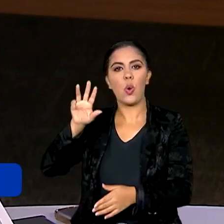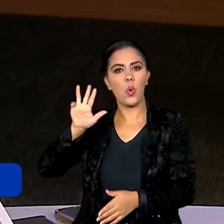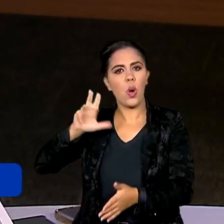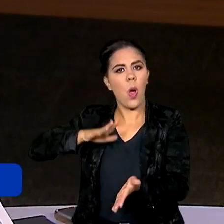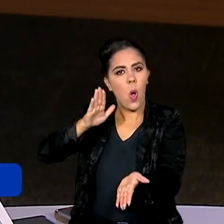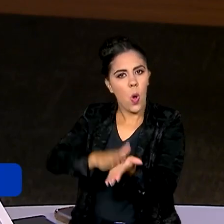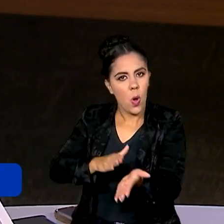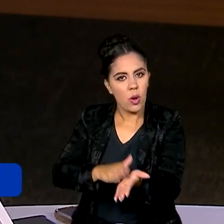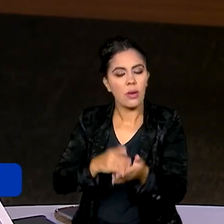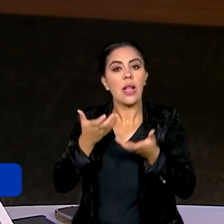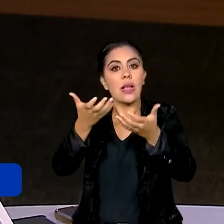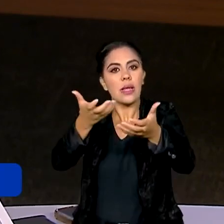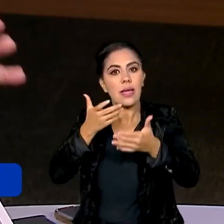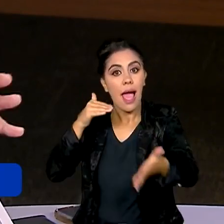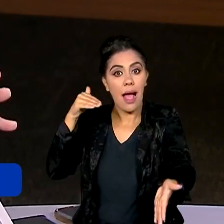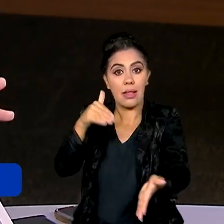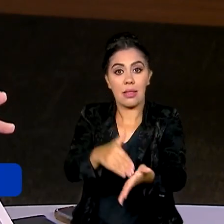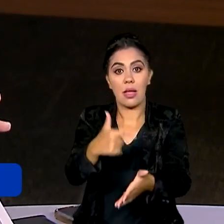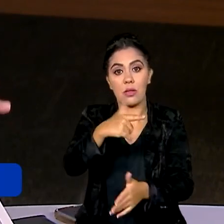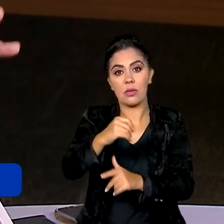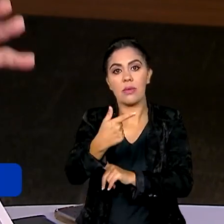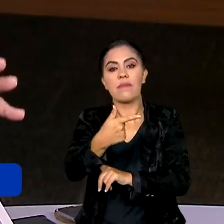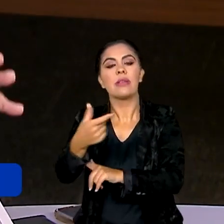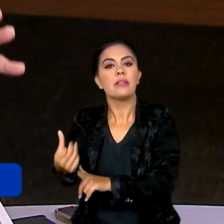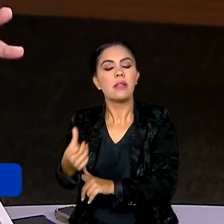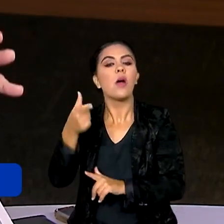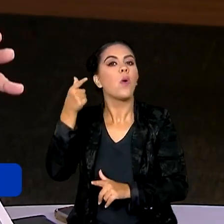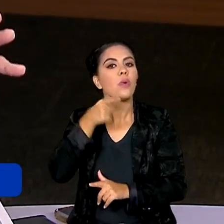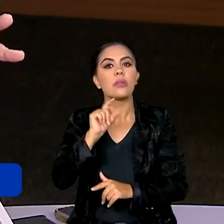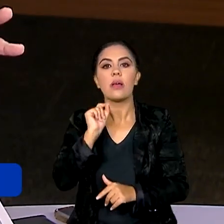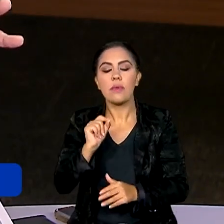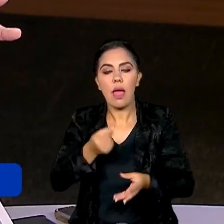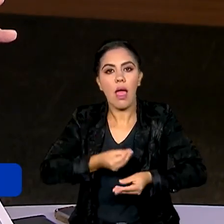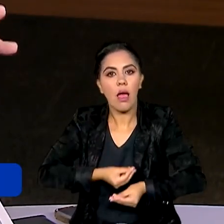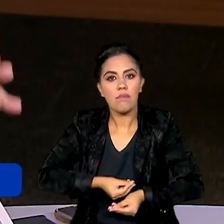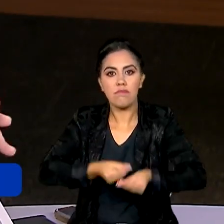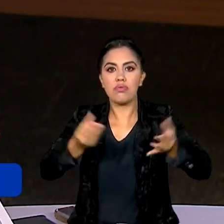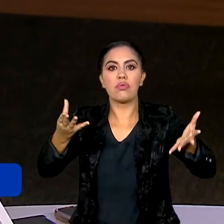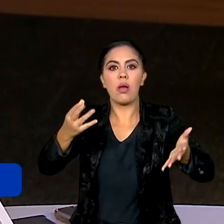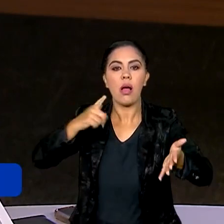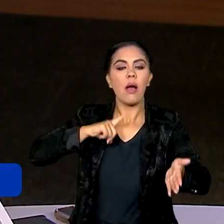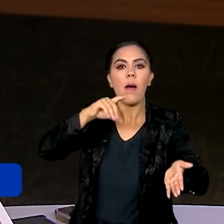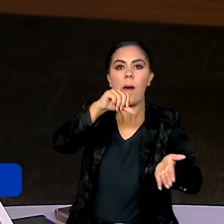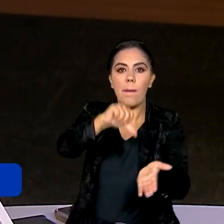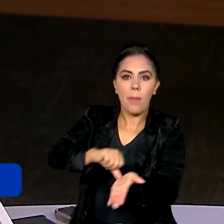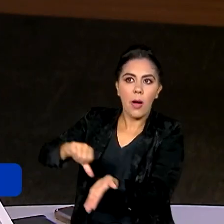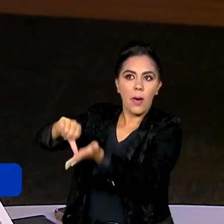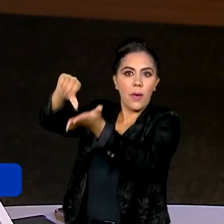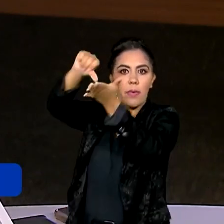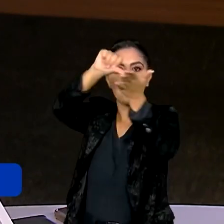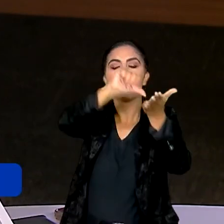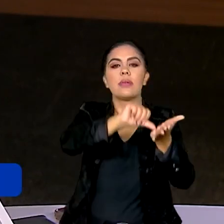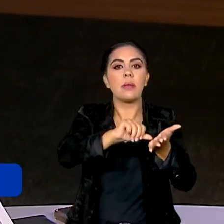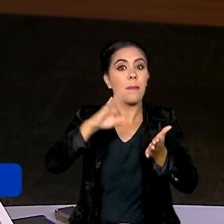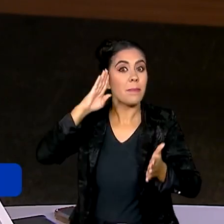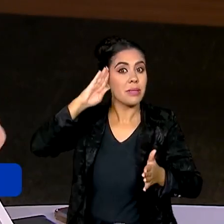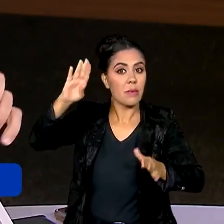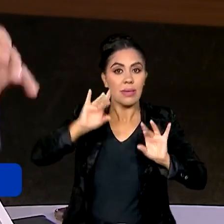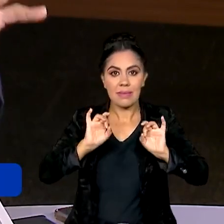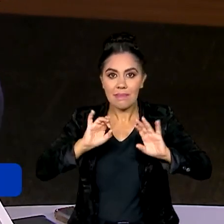até 2026, entregando uma rede de assistência para as chamadas